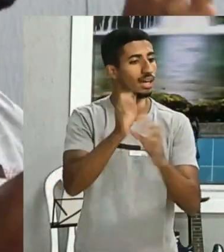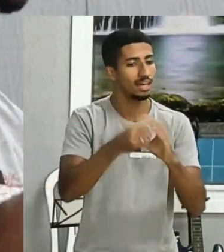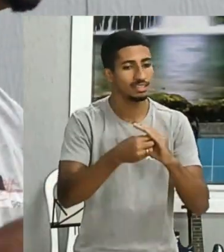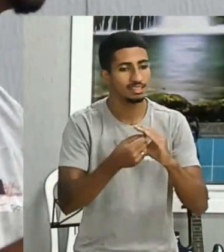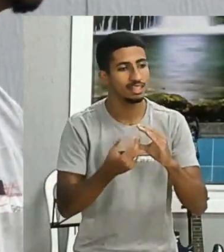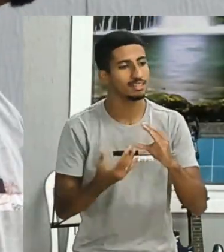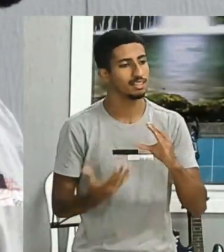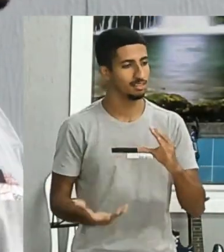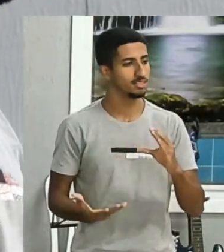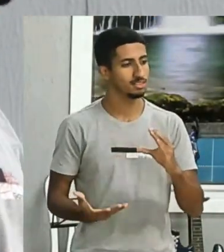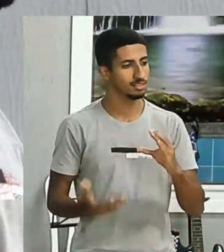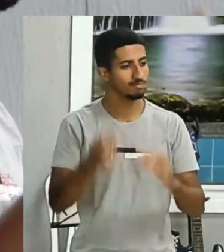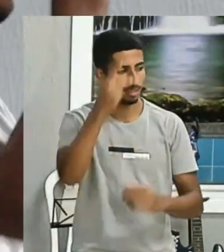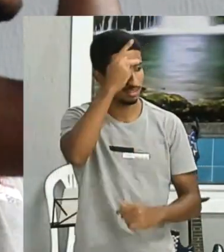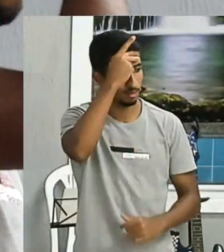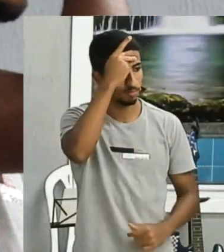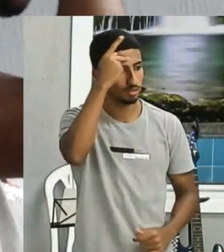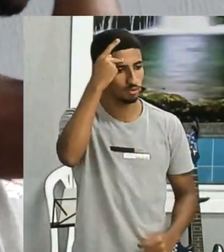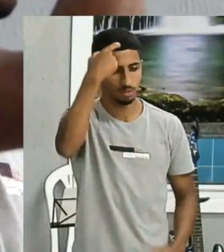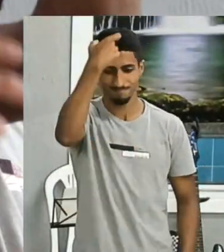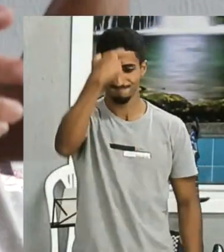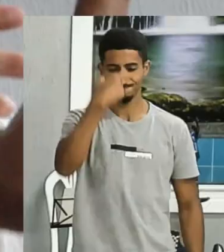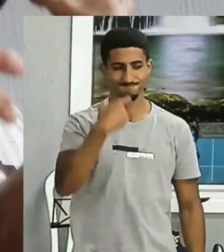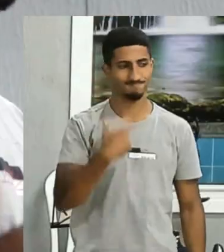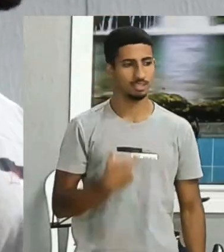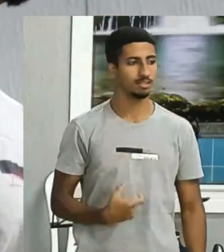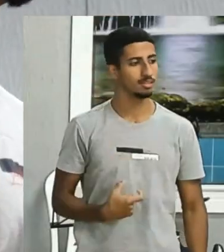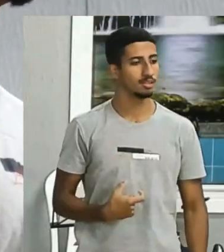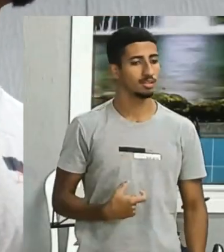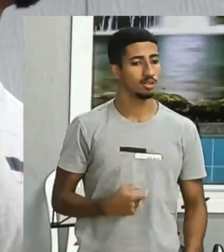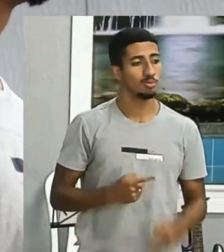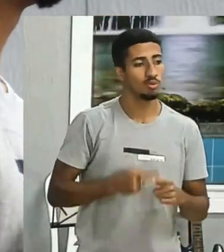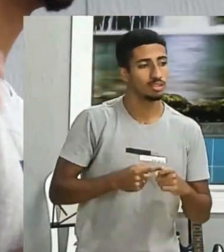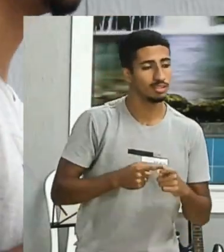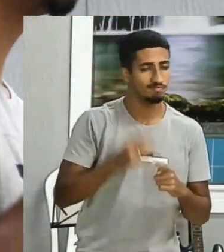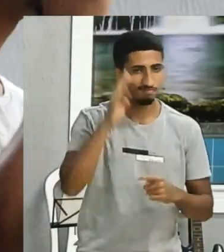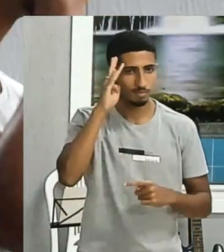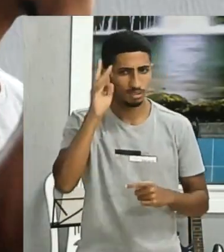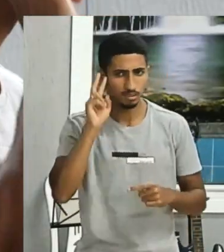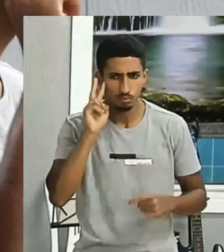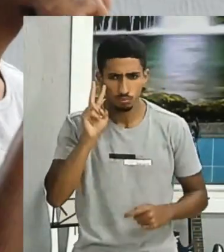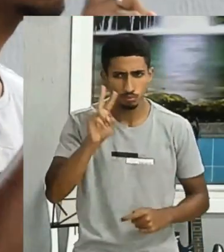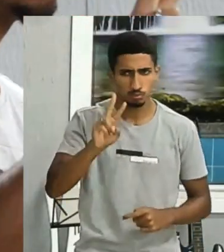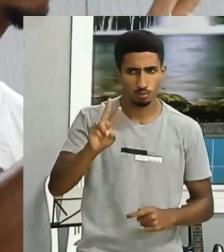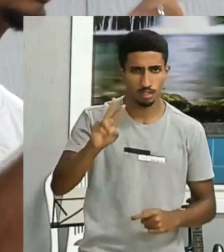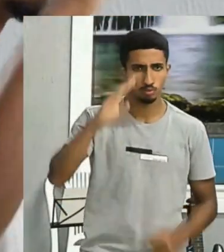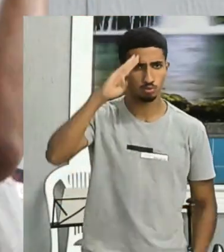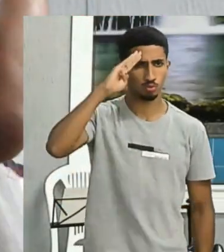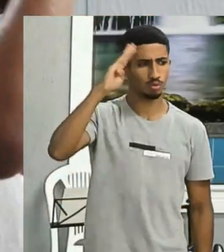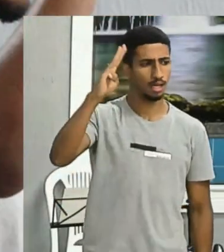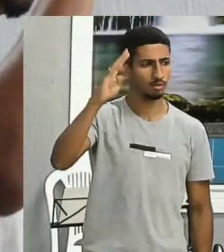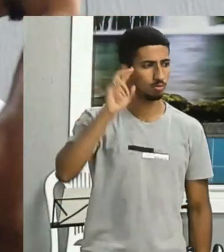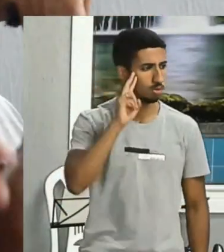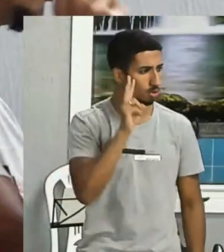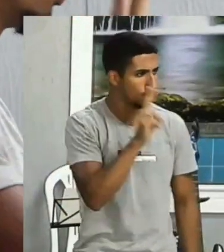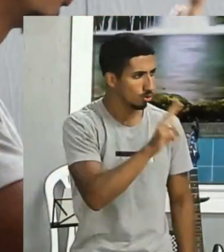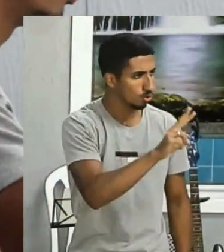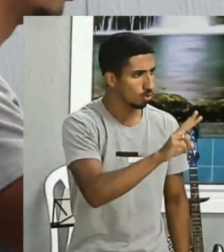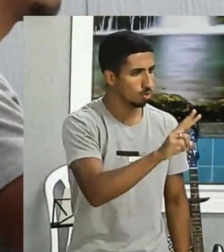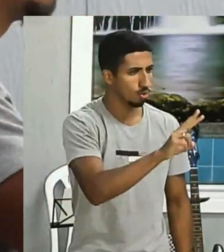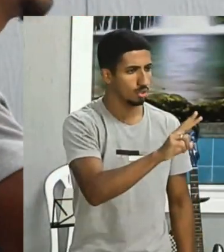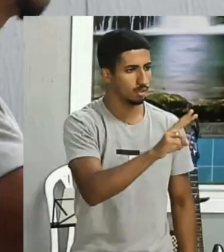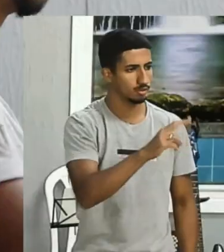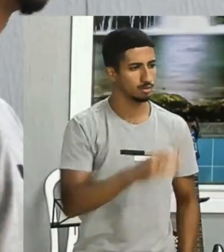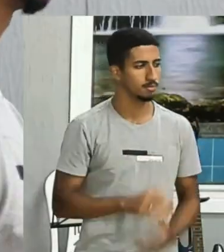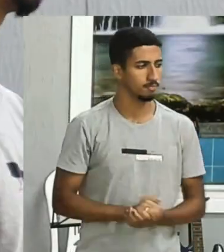militar. Dependendo da farda, você vai dizer um policial militar, vai dizer que é um marinheiro, é um